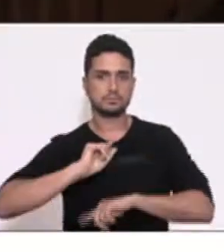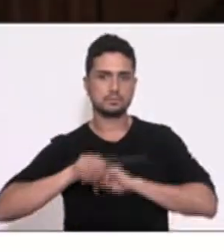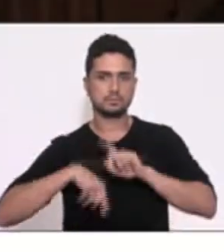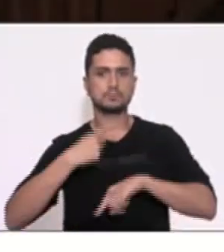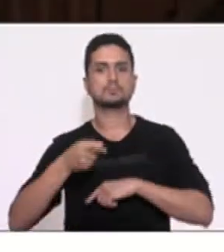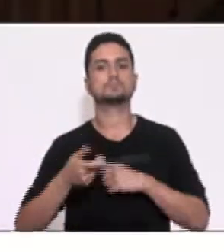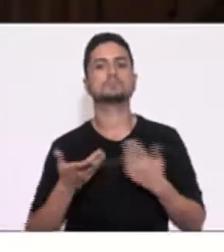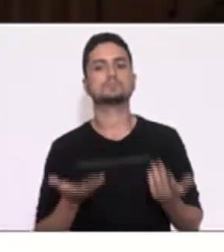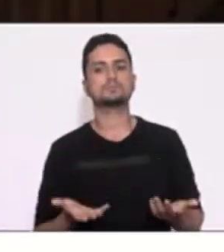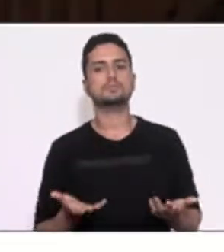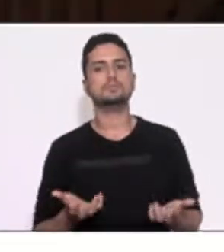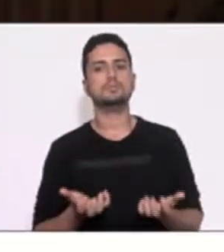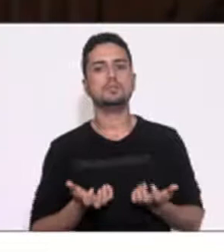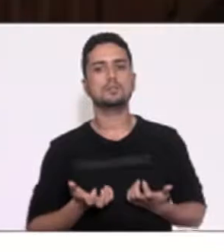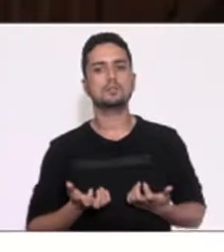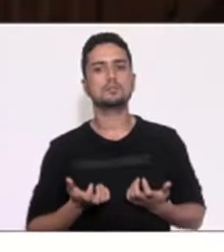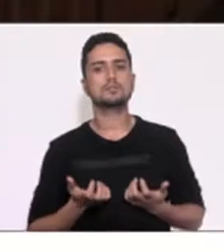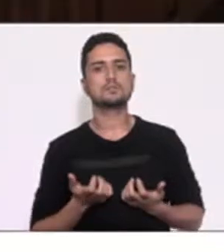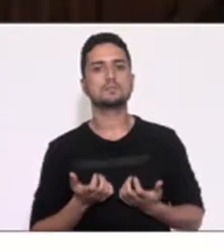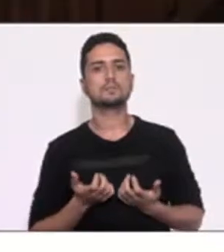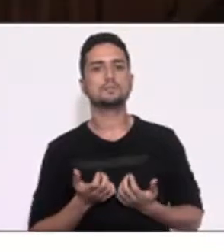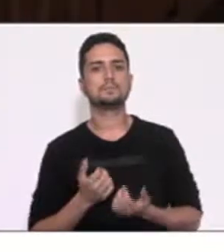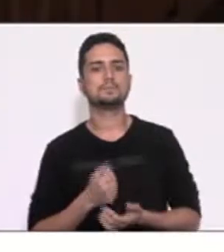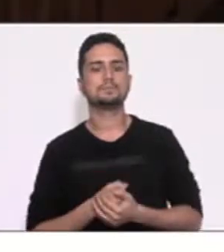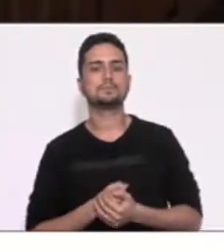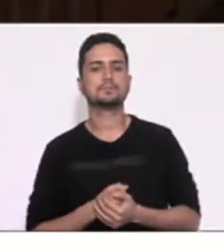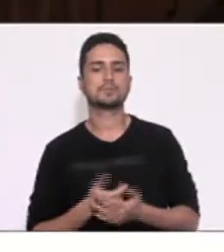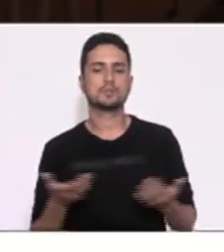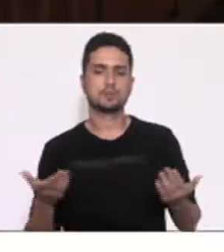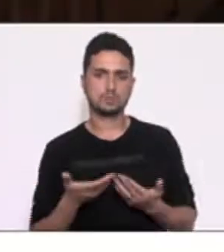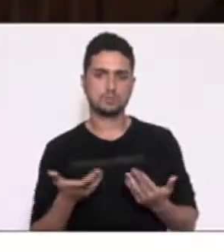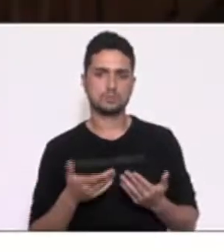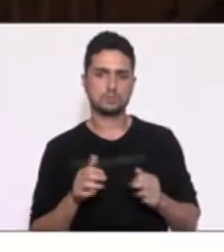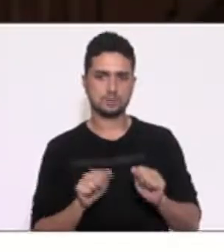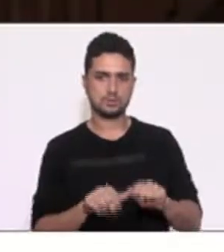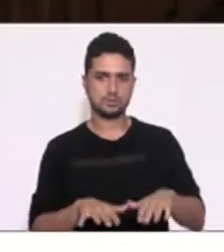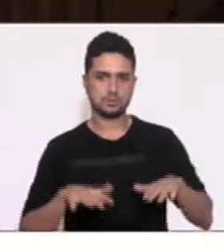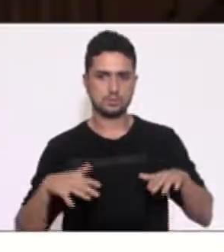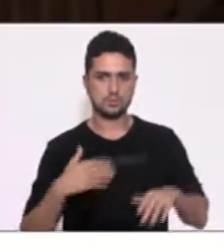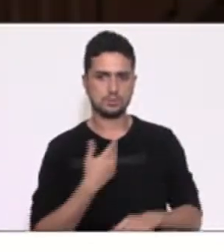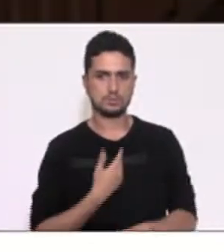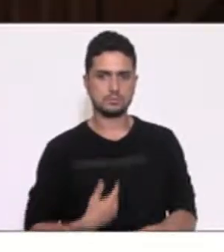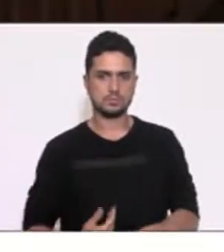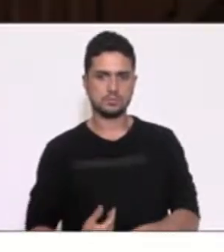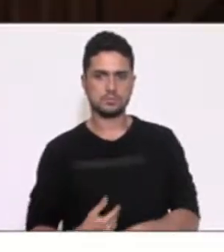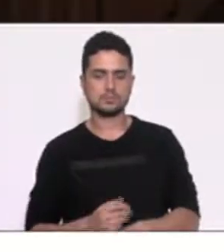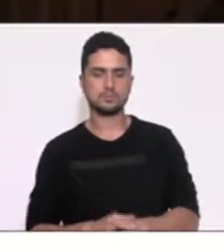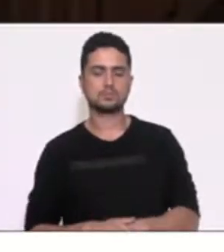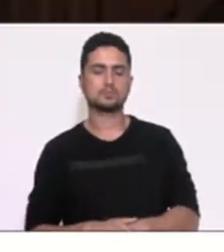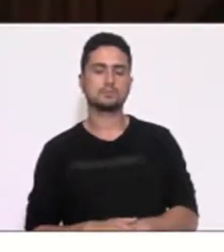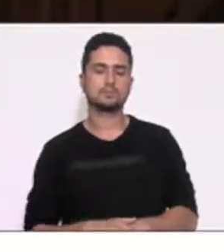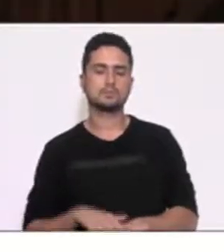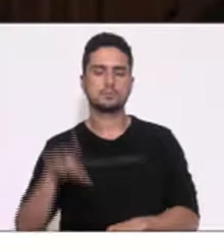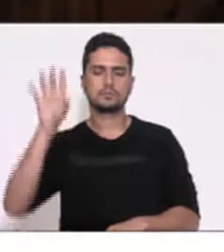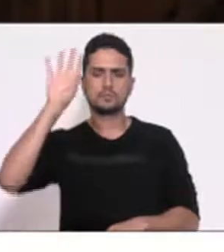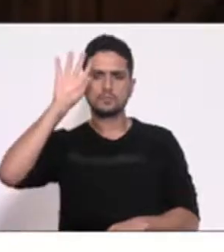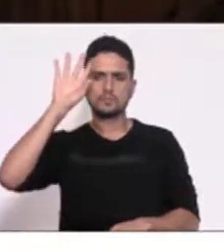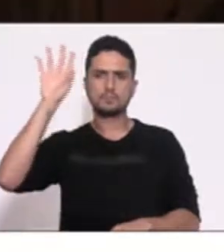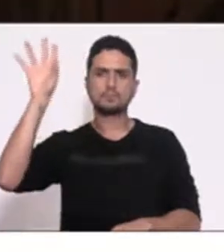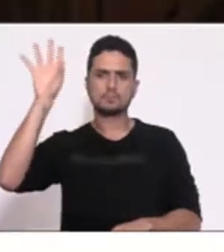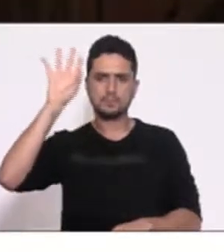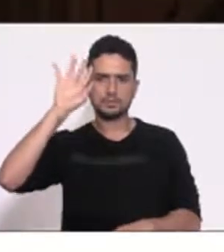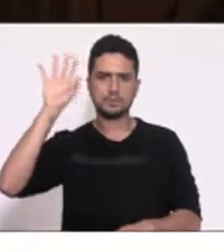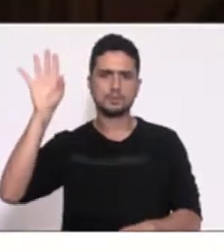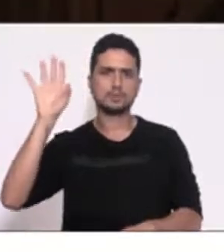E eu quero, com base nesta audiência, fazer aqui uma reflexão que